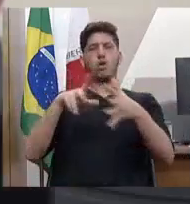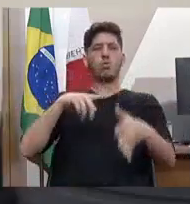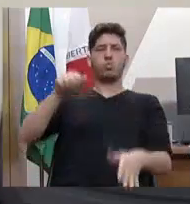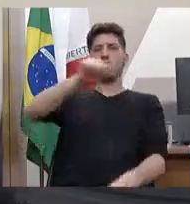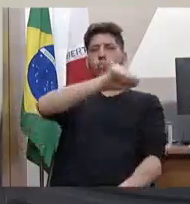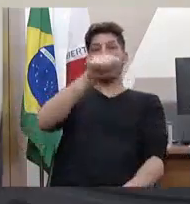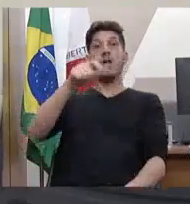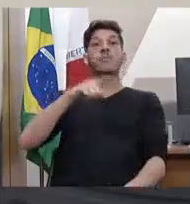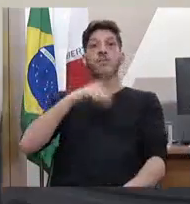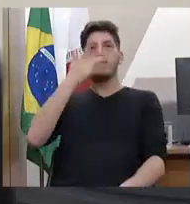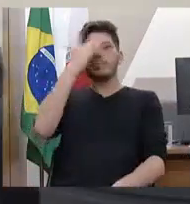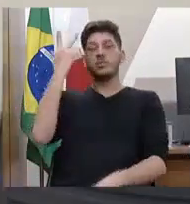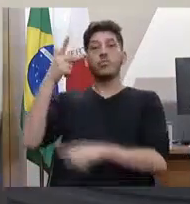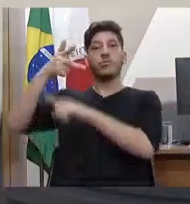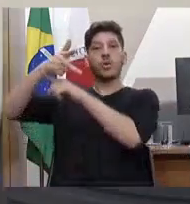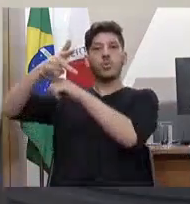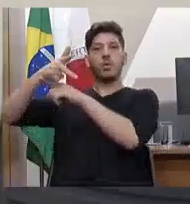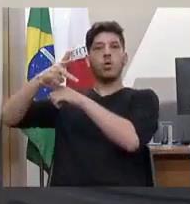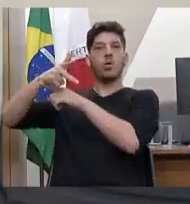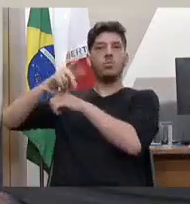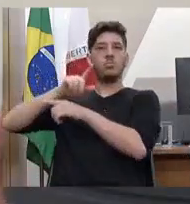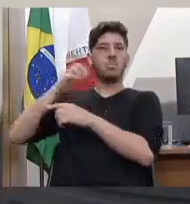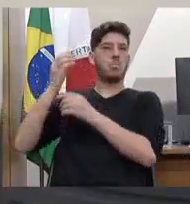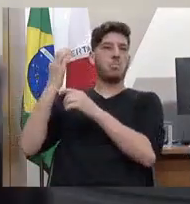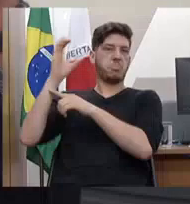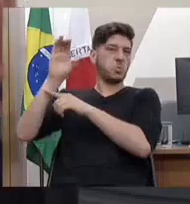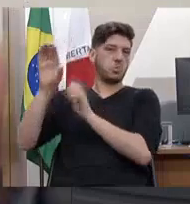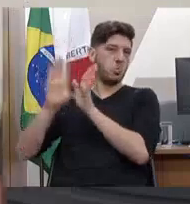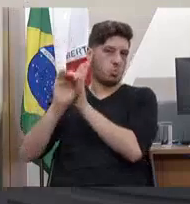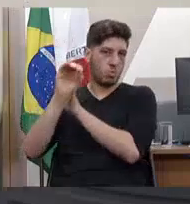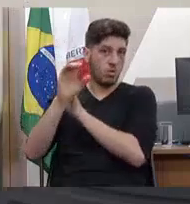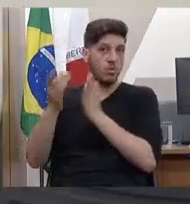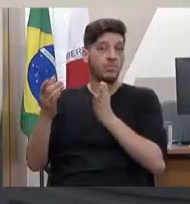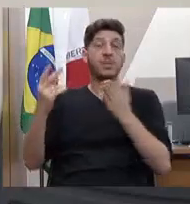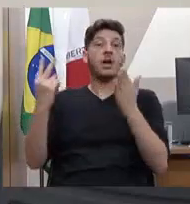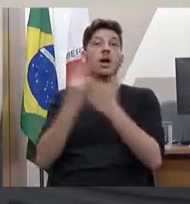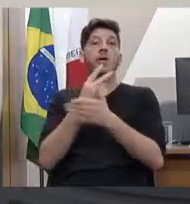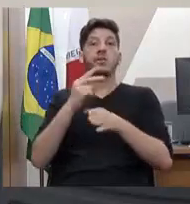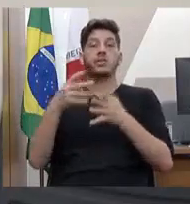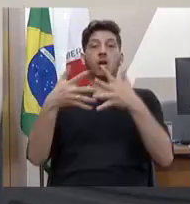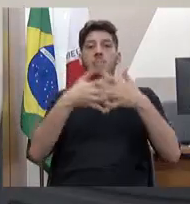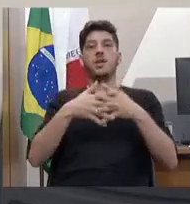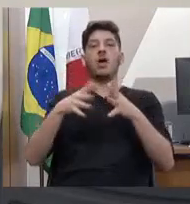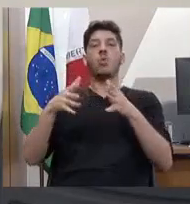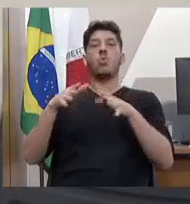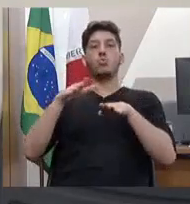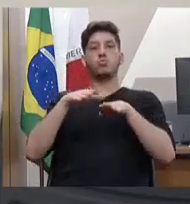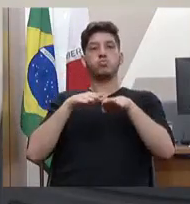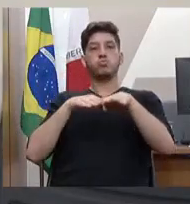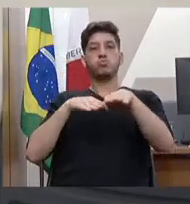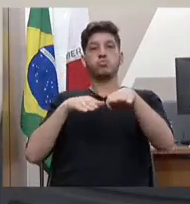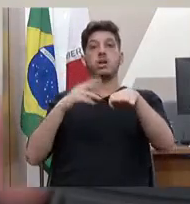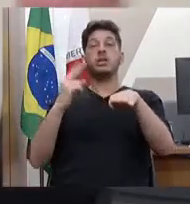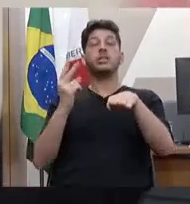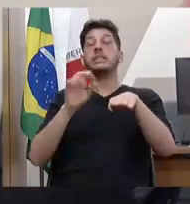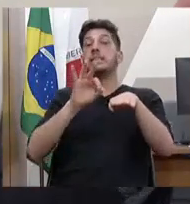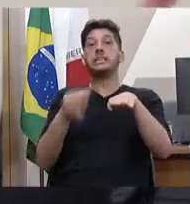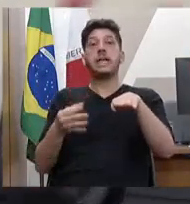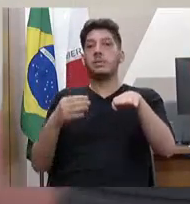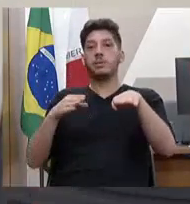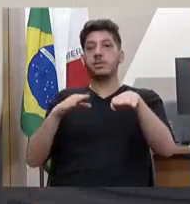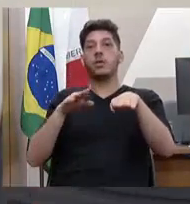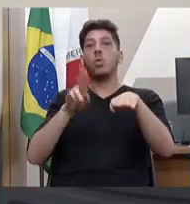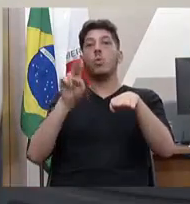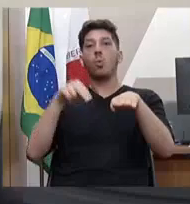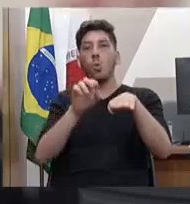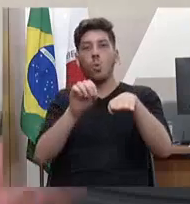da um outro caminhão ele tocou no Fiat Uno véi duas